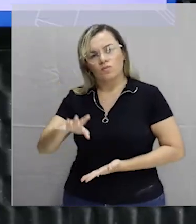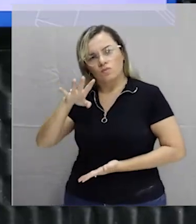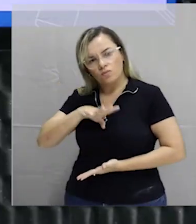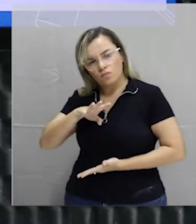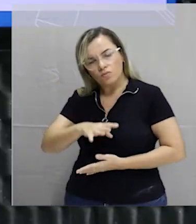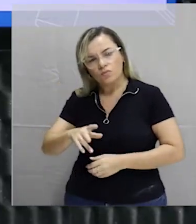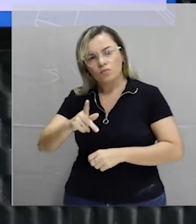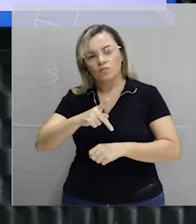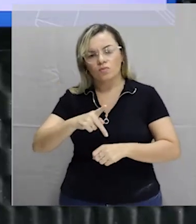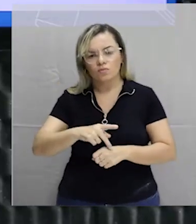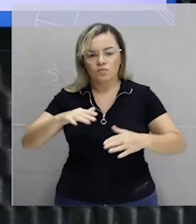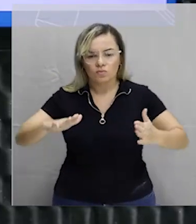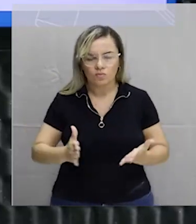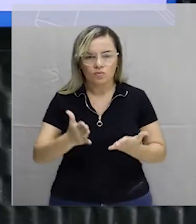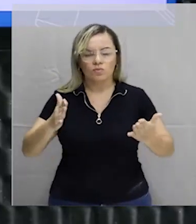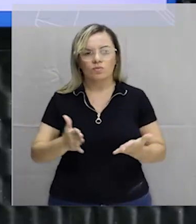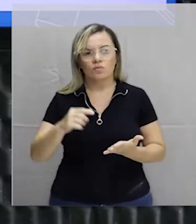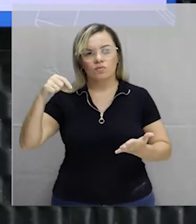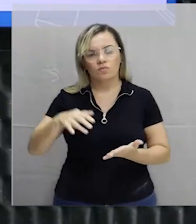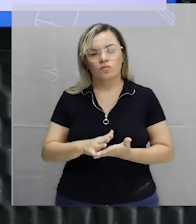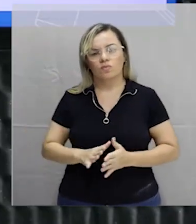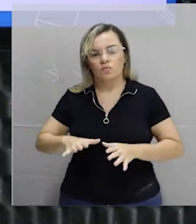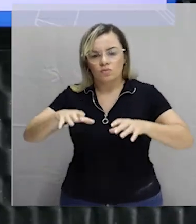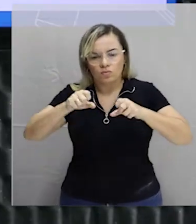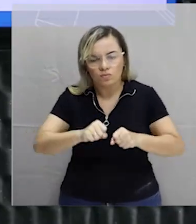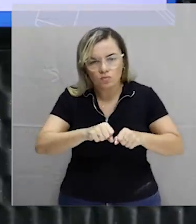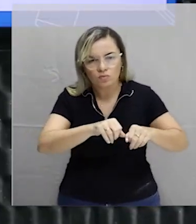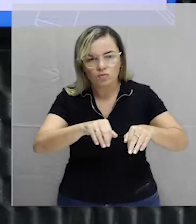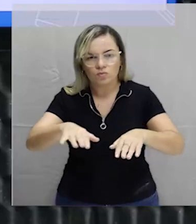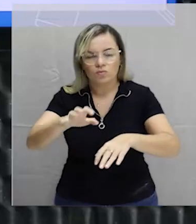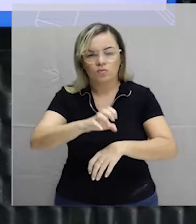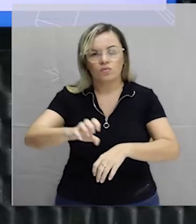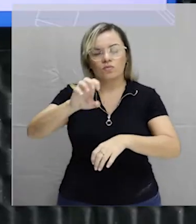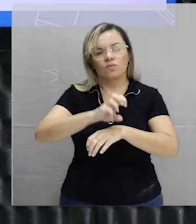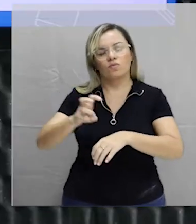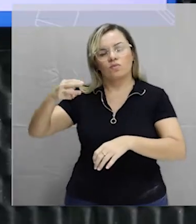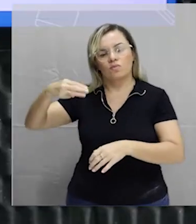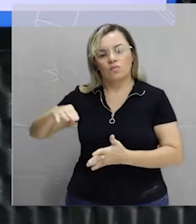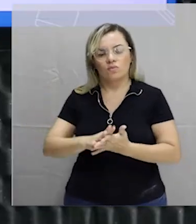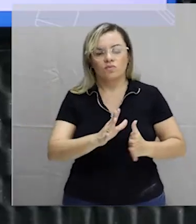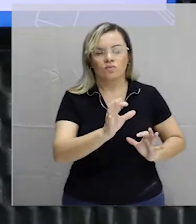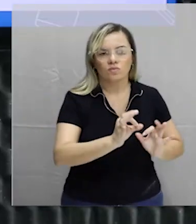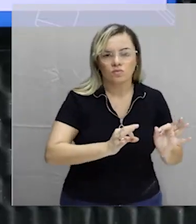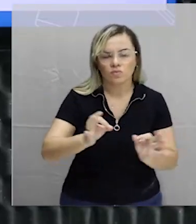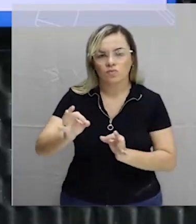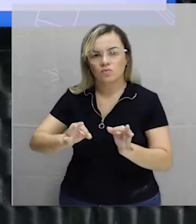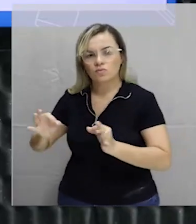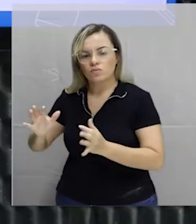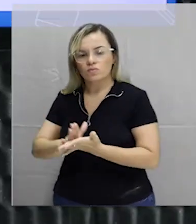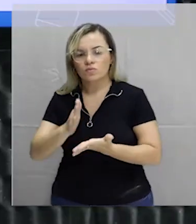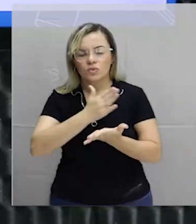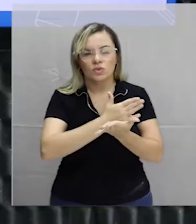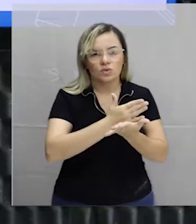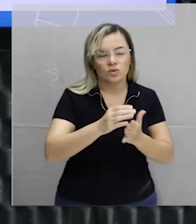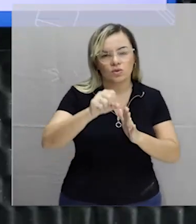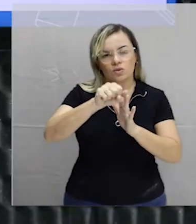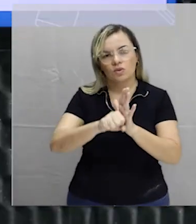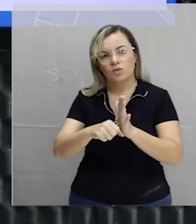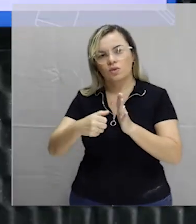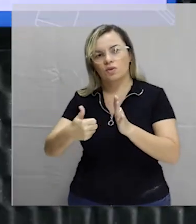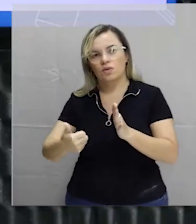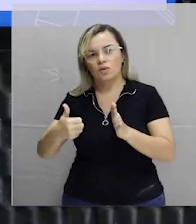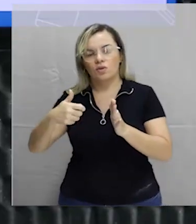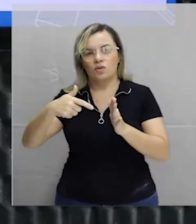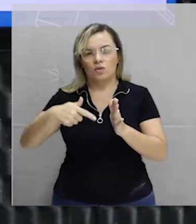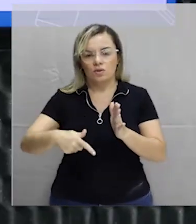uma forma de estimular a colonização, ele organiza essa frente. bem aqui no começo do século XVII,